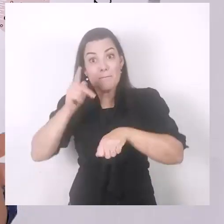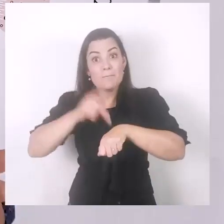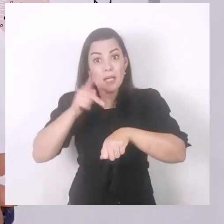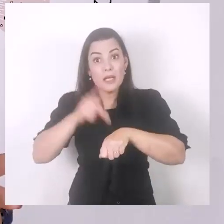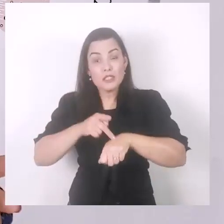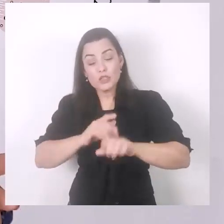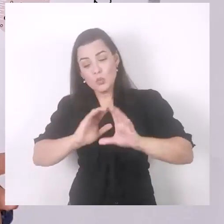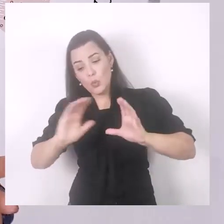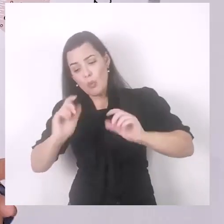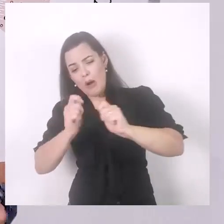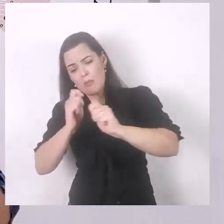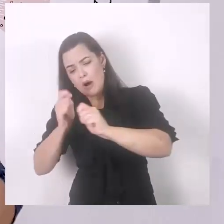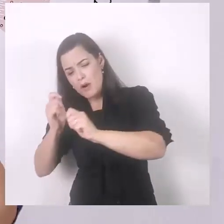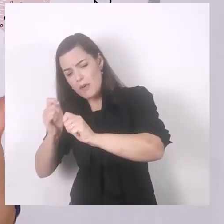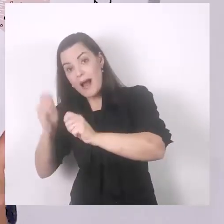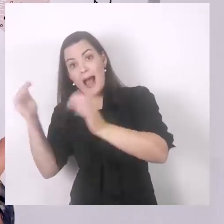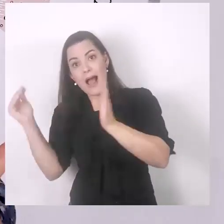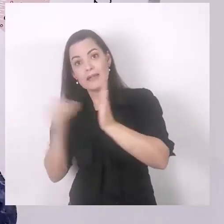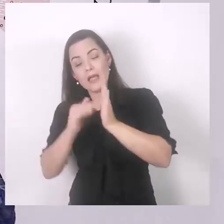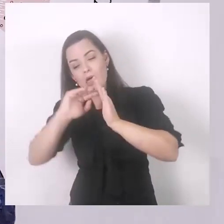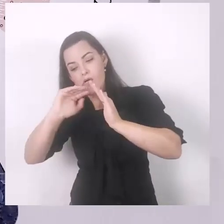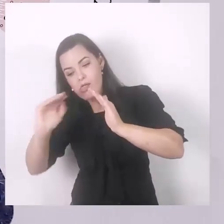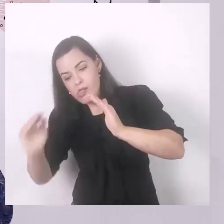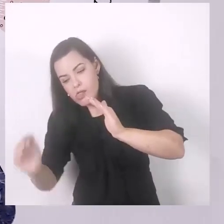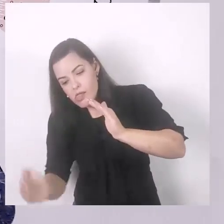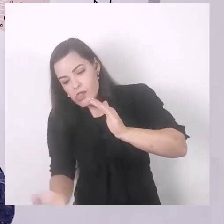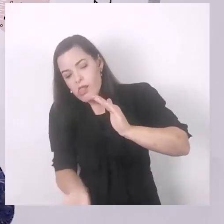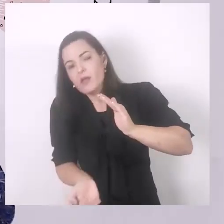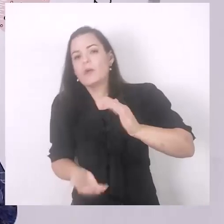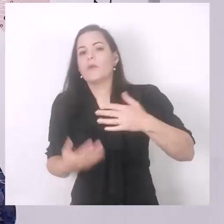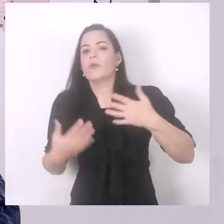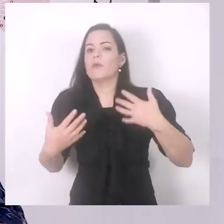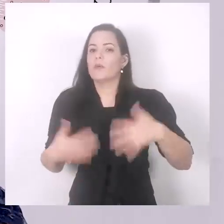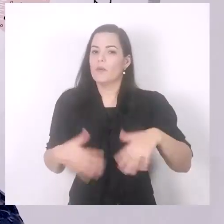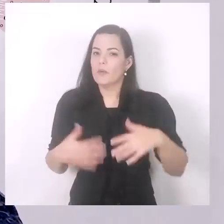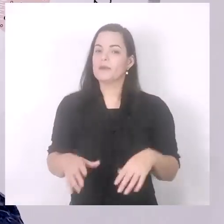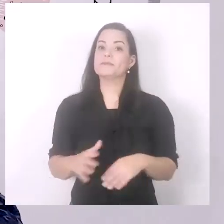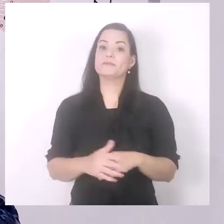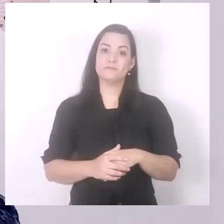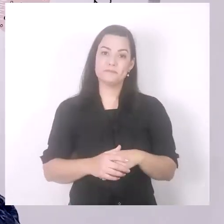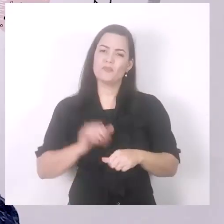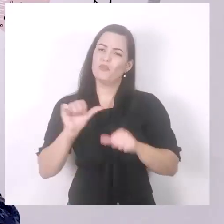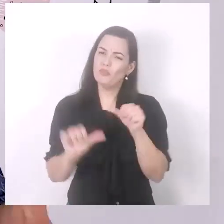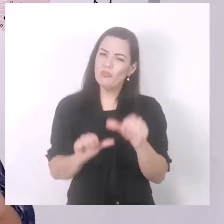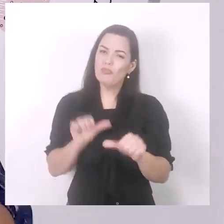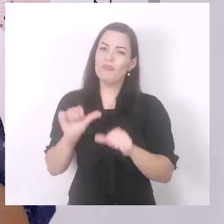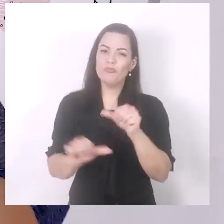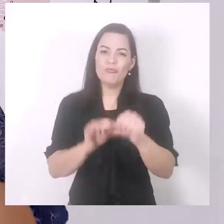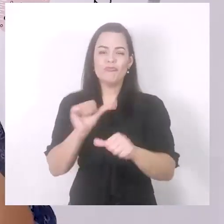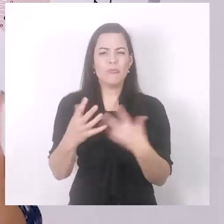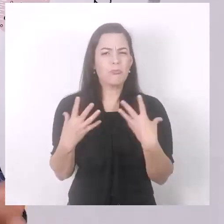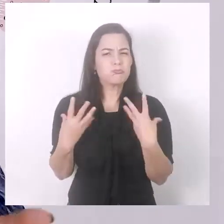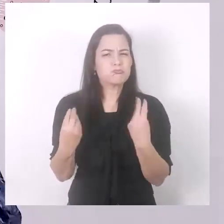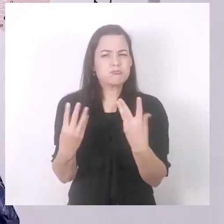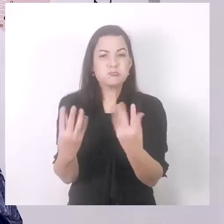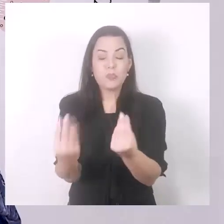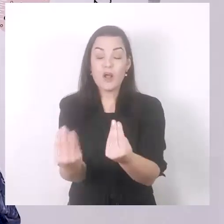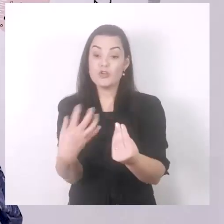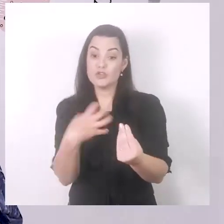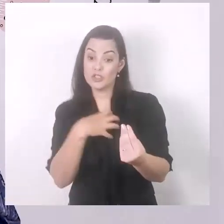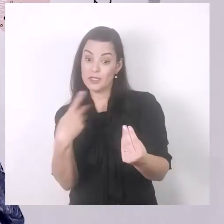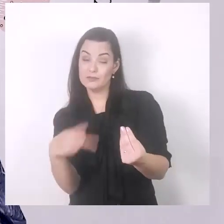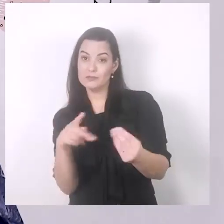ela ficar com o formato que facilitasse esse transporte? Então foram muitas mudanças, não só no formato